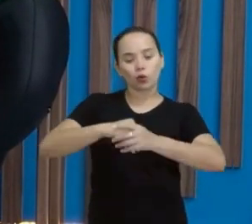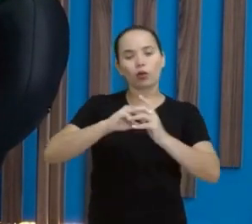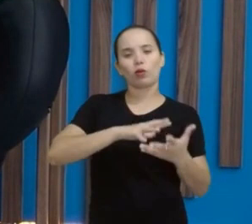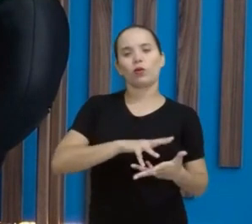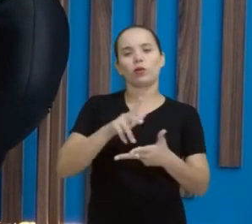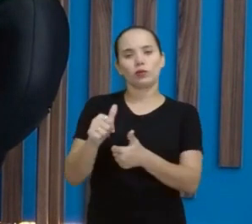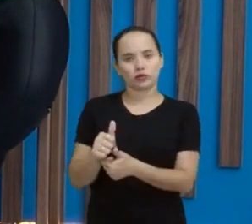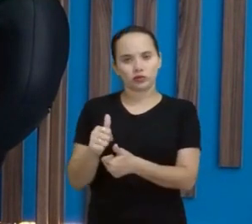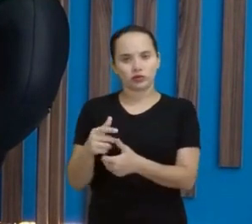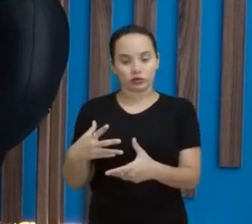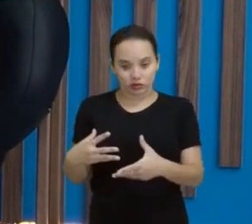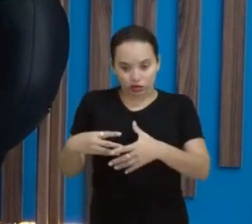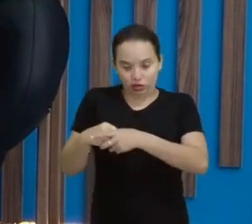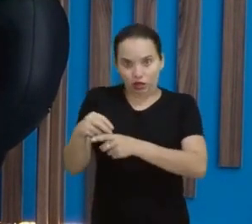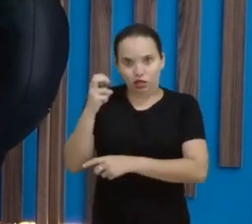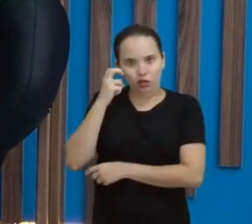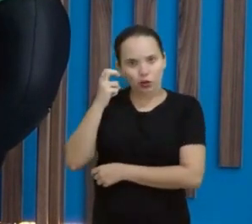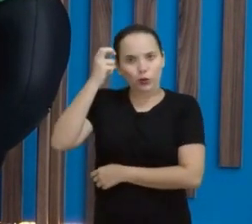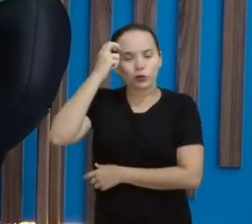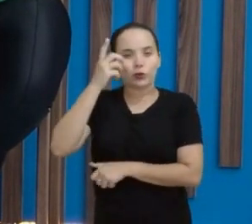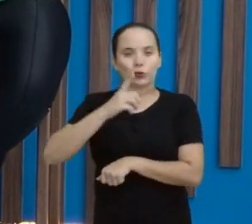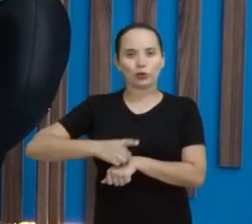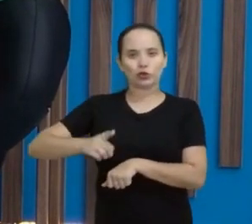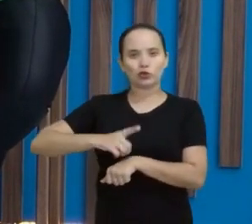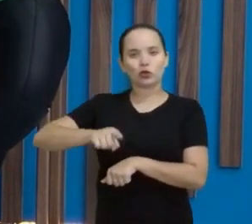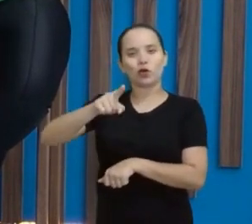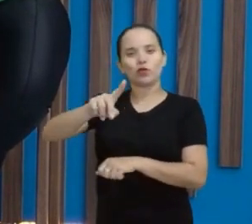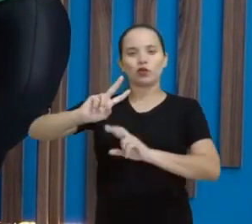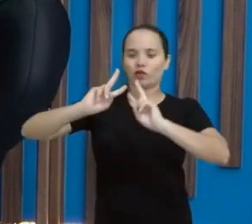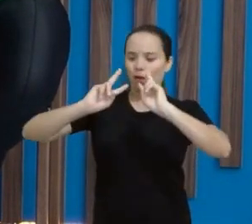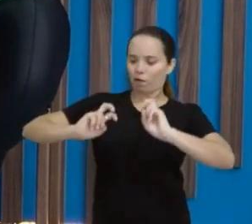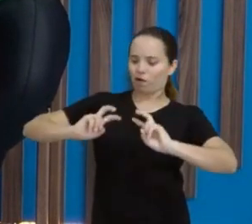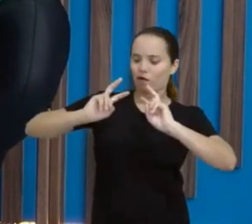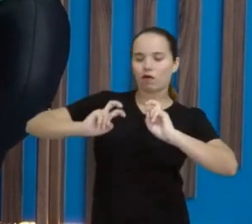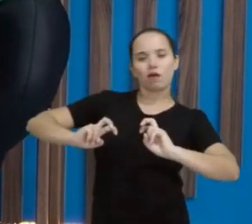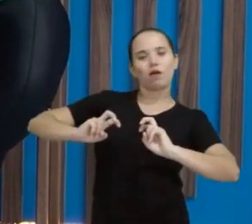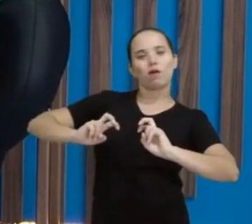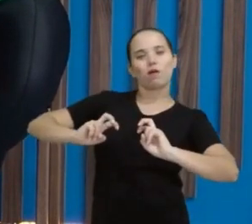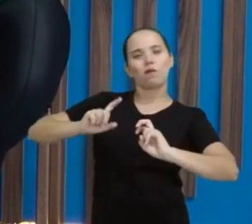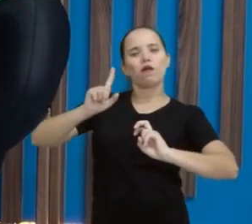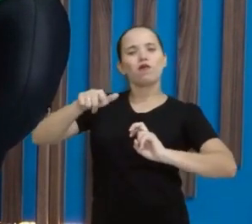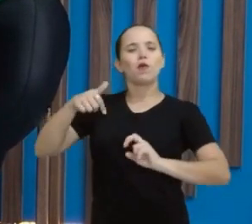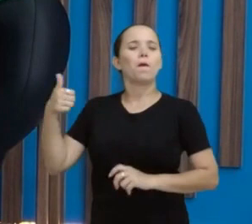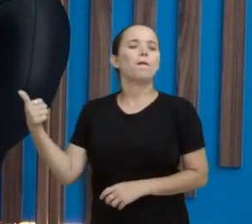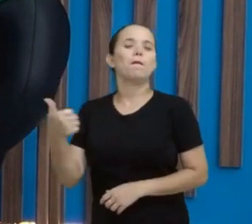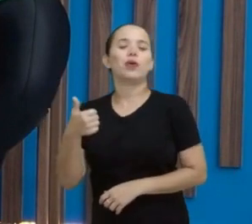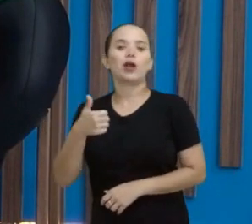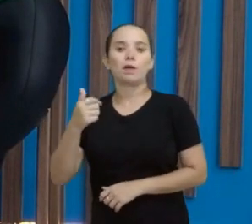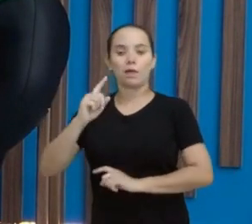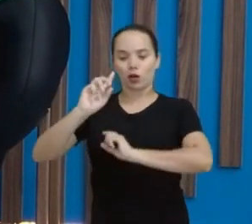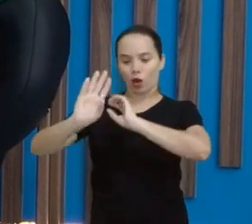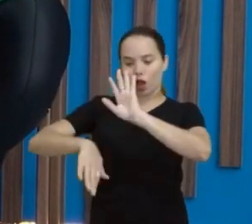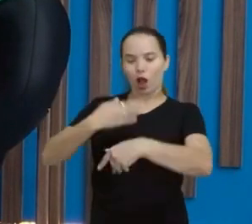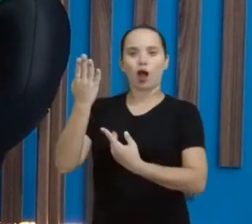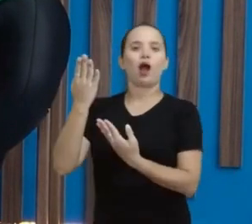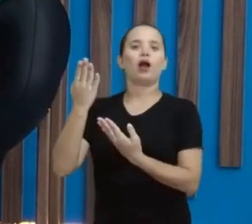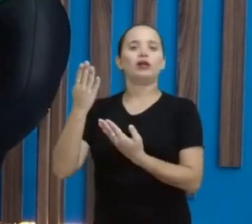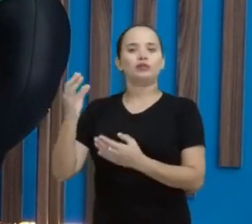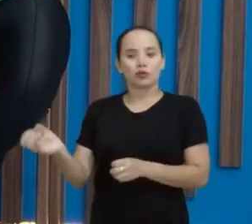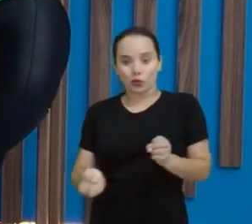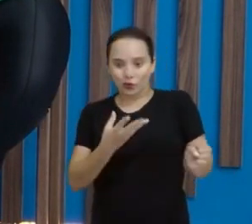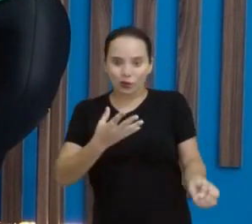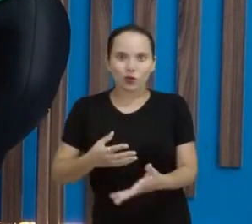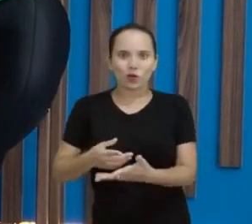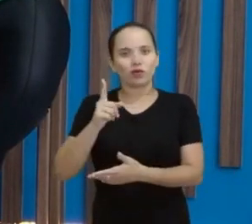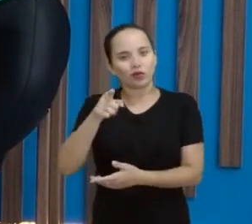cultura digital, você vai ver que você é o primeiro a inovar. Você é aquela pessoa que inova